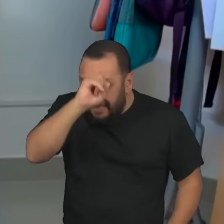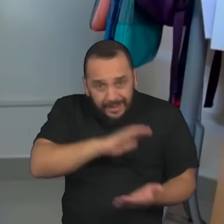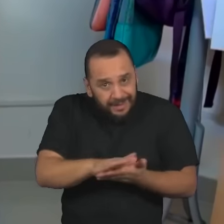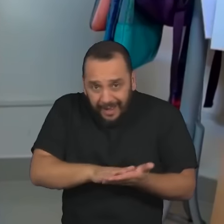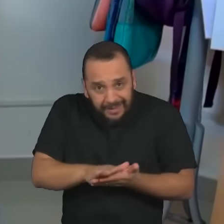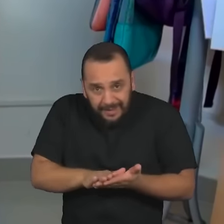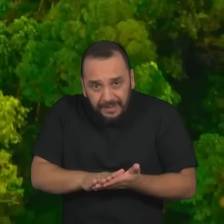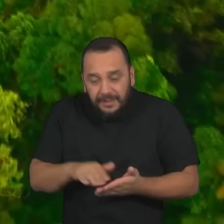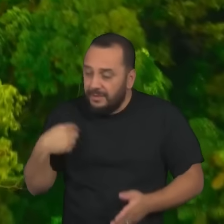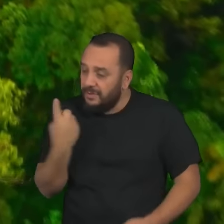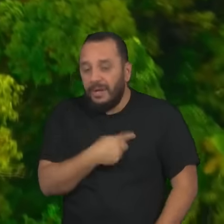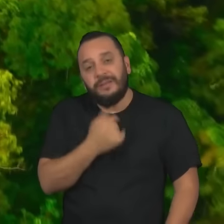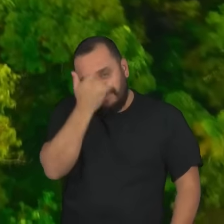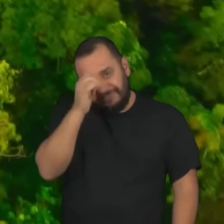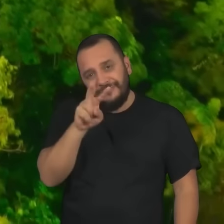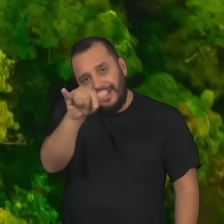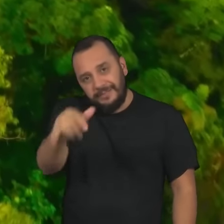não tem chance, né?